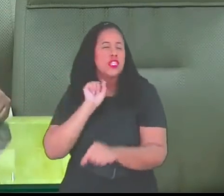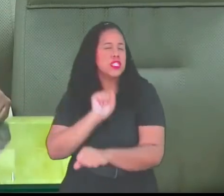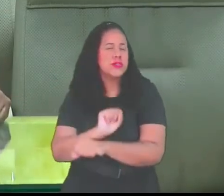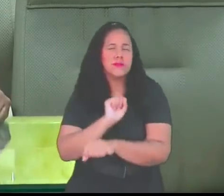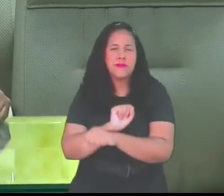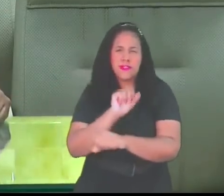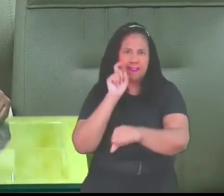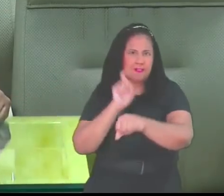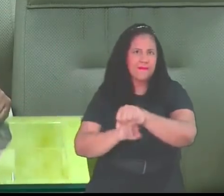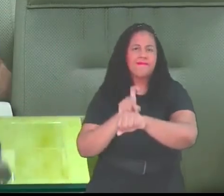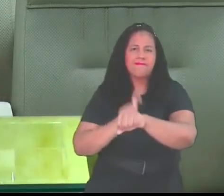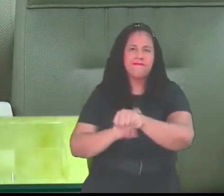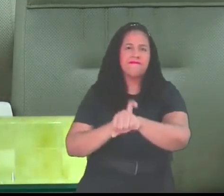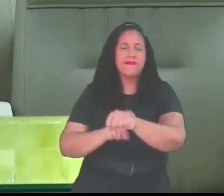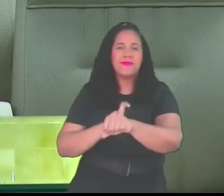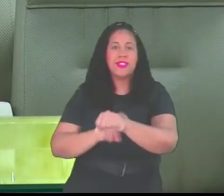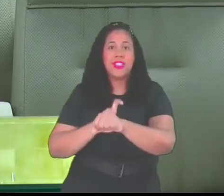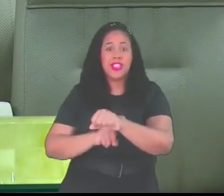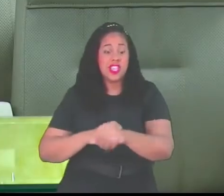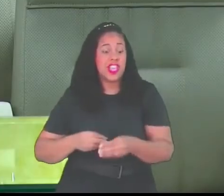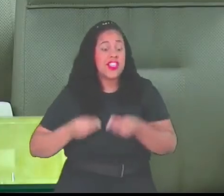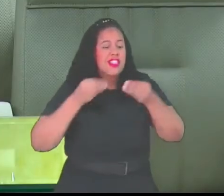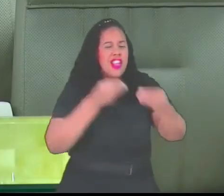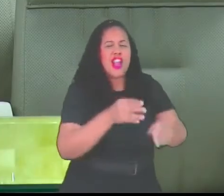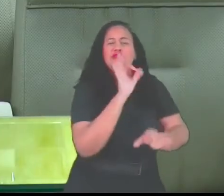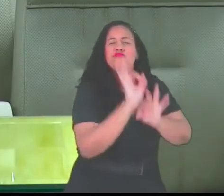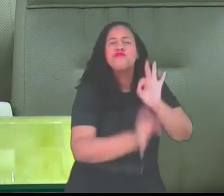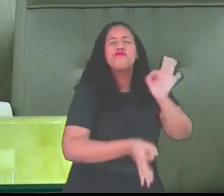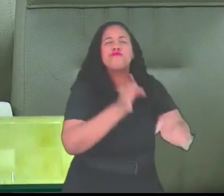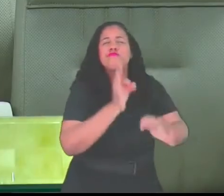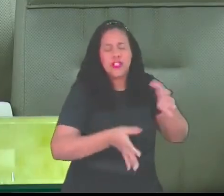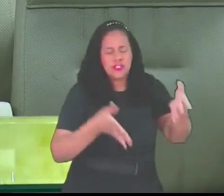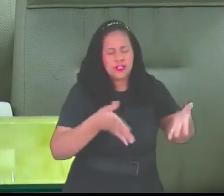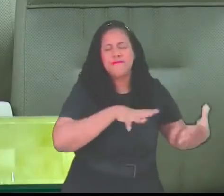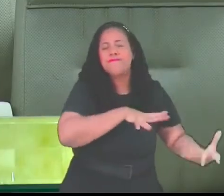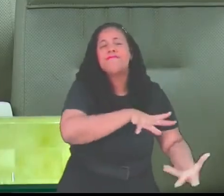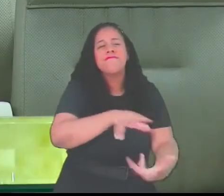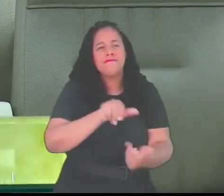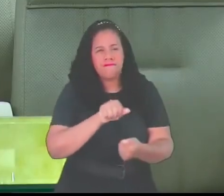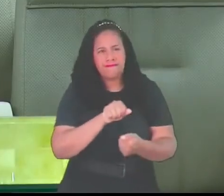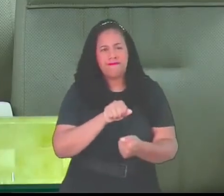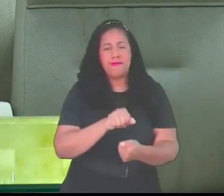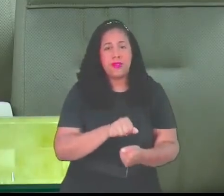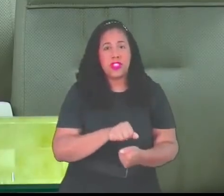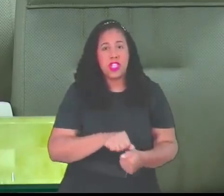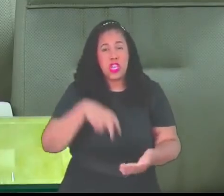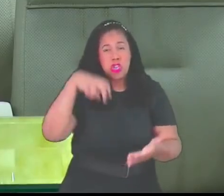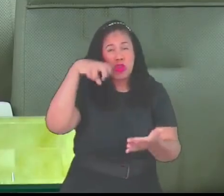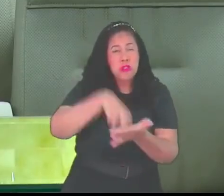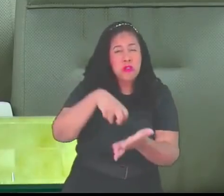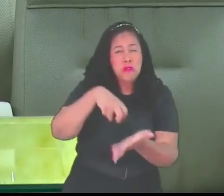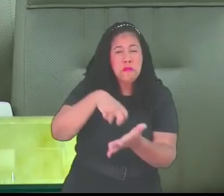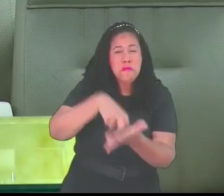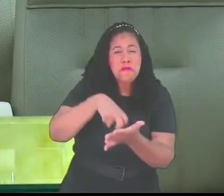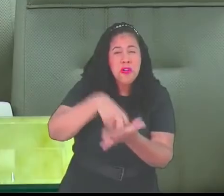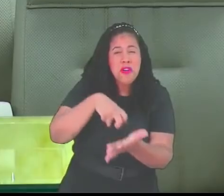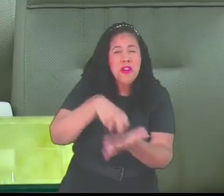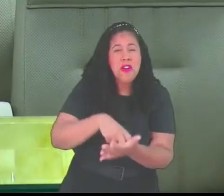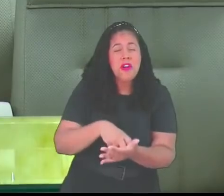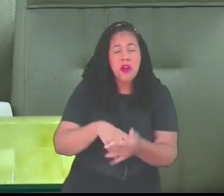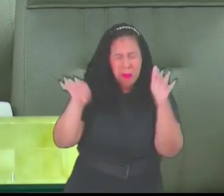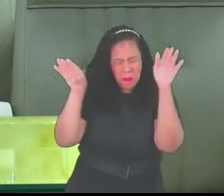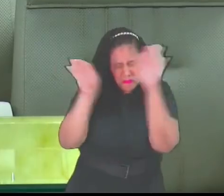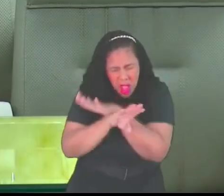hora de implantar justiça nesta terra, de humilhar os soberbos, de